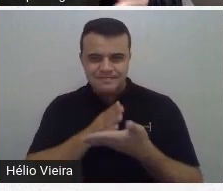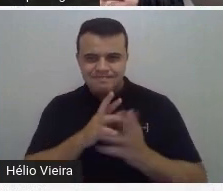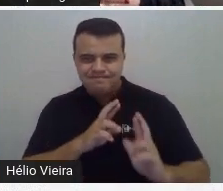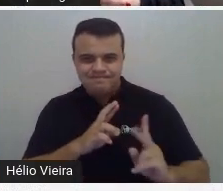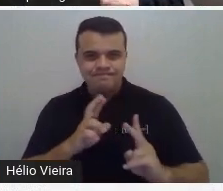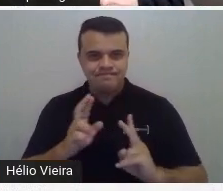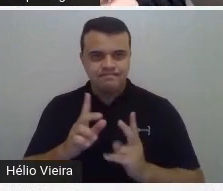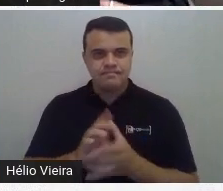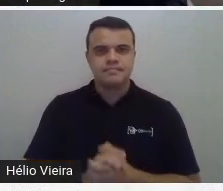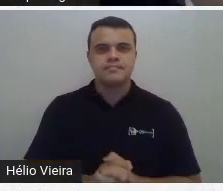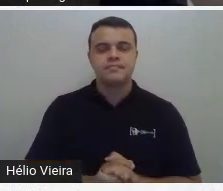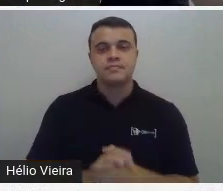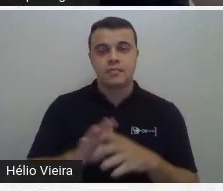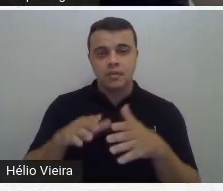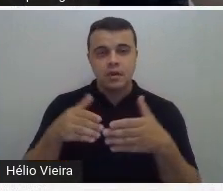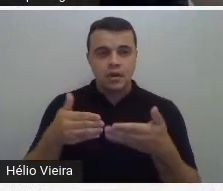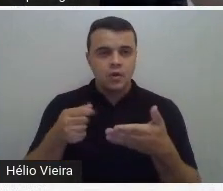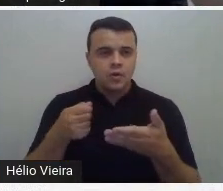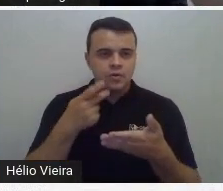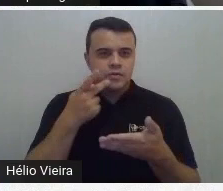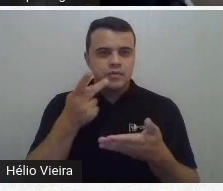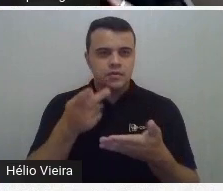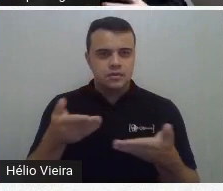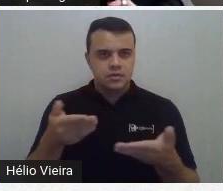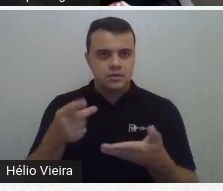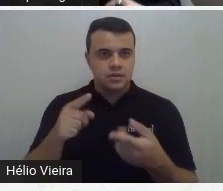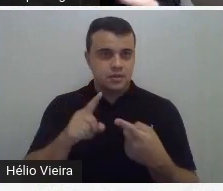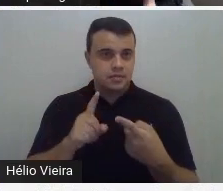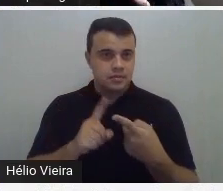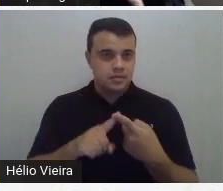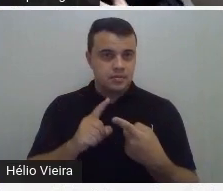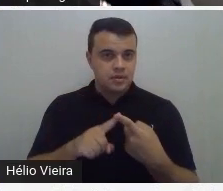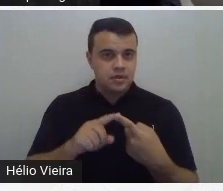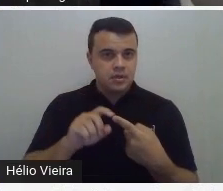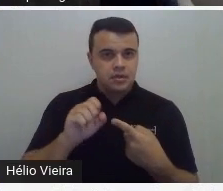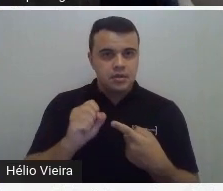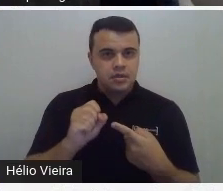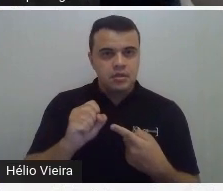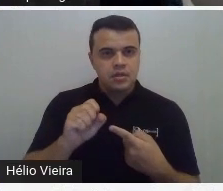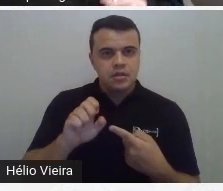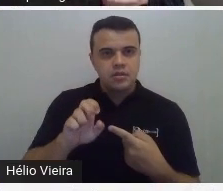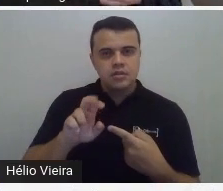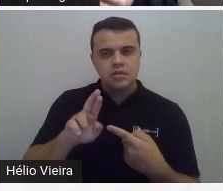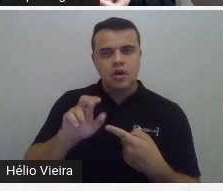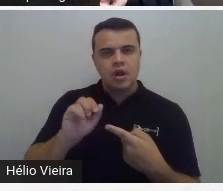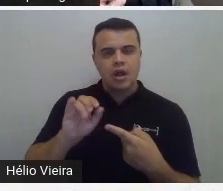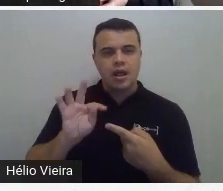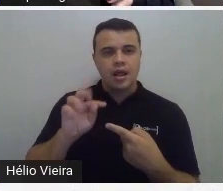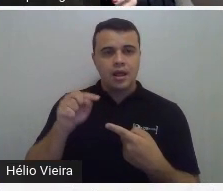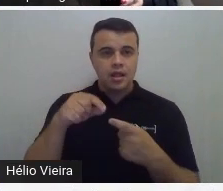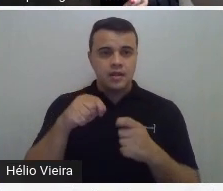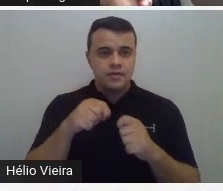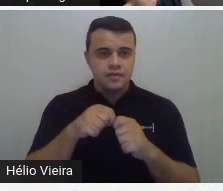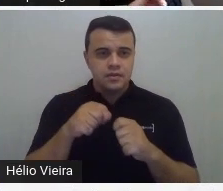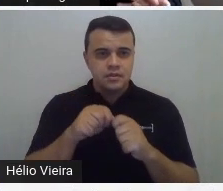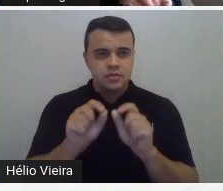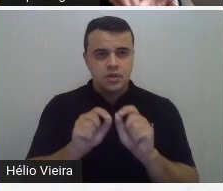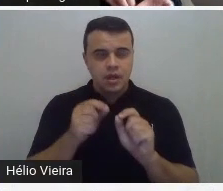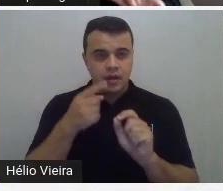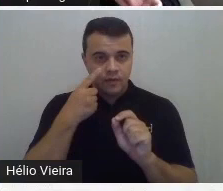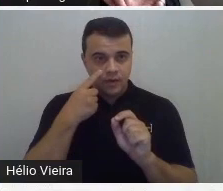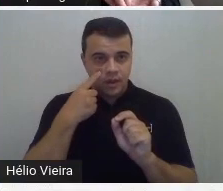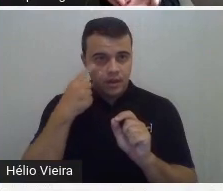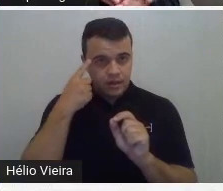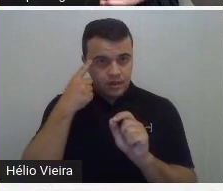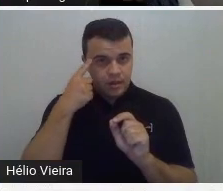barra. Então vamos falar um pouquinho deles, começando com Seurat. Então, o que Seurat faz? Pega aquela